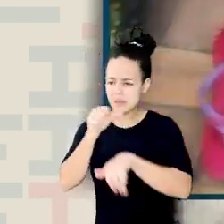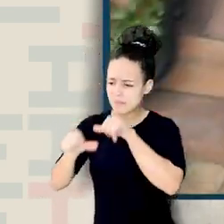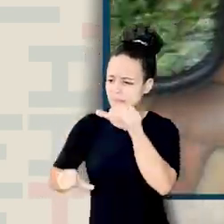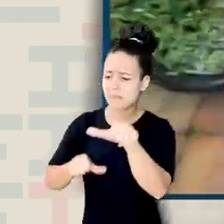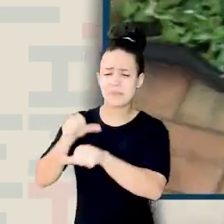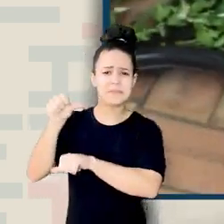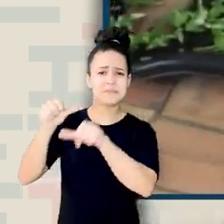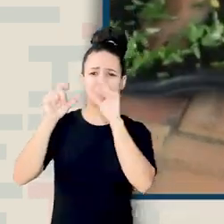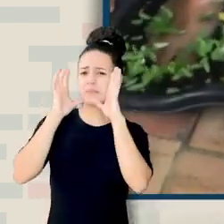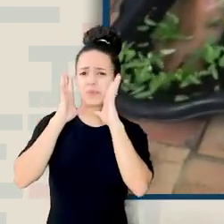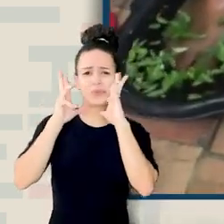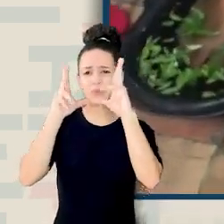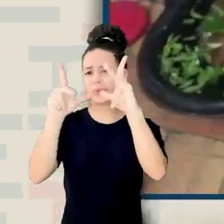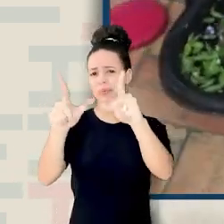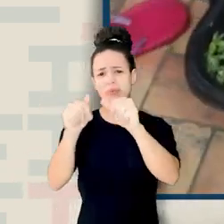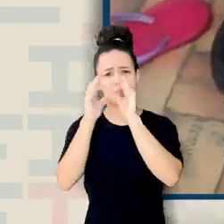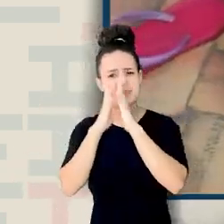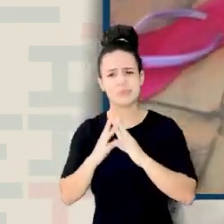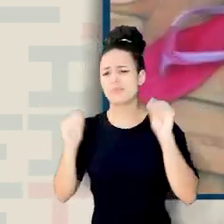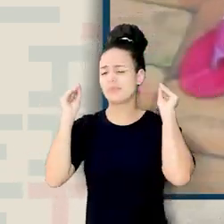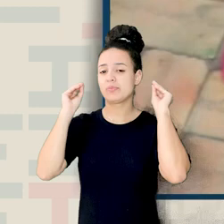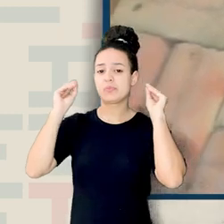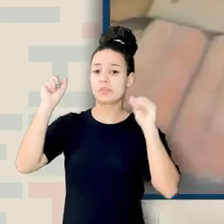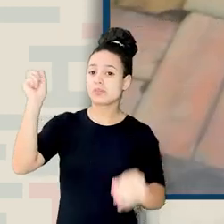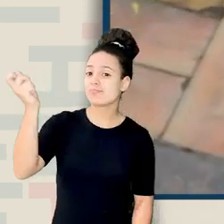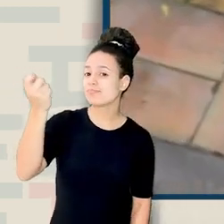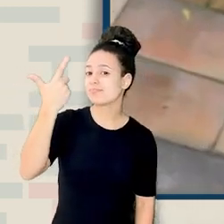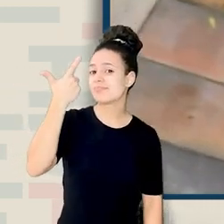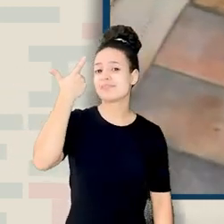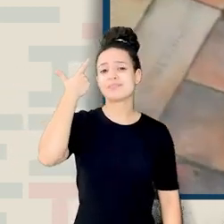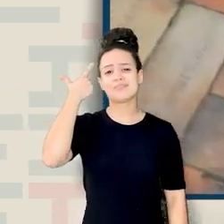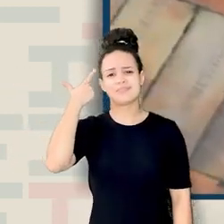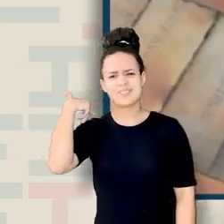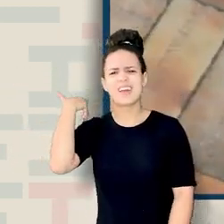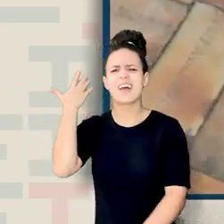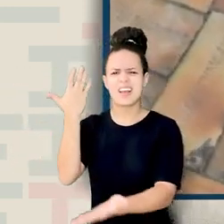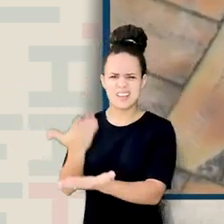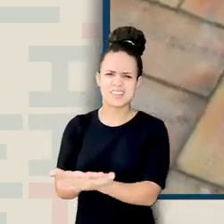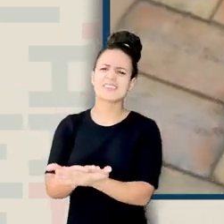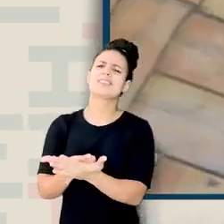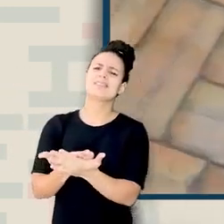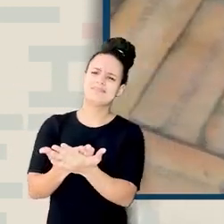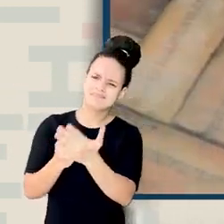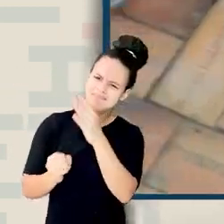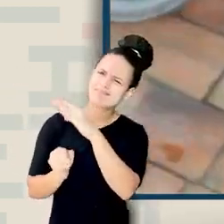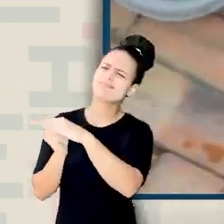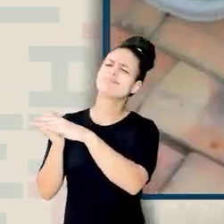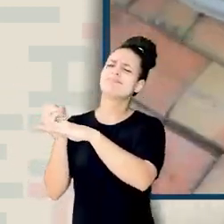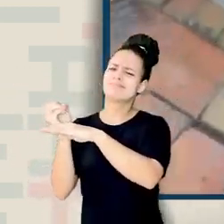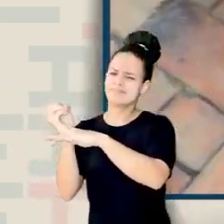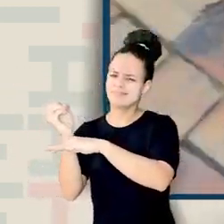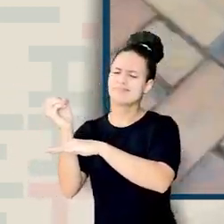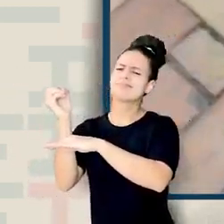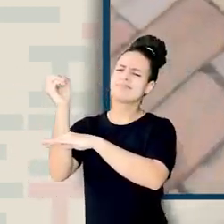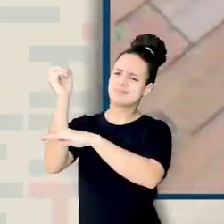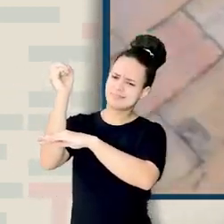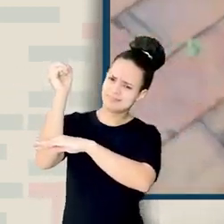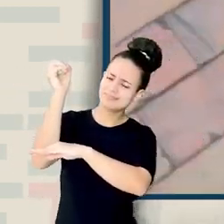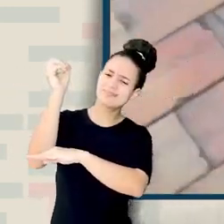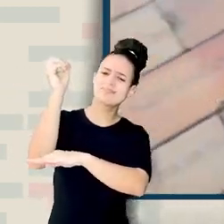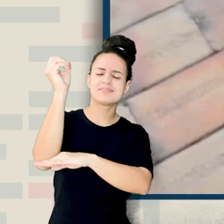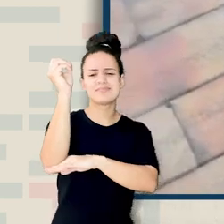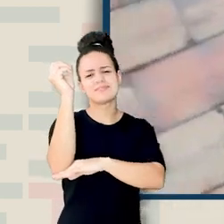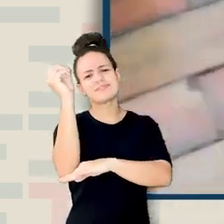transformação. O sol ainda há de brilhar entre as palhas